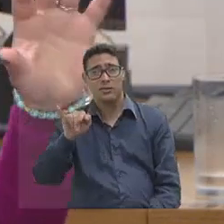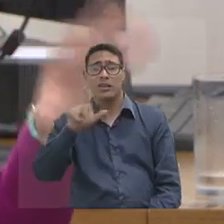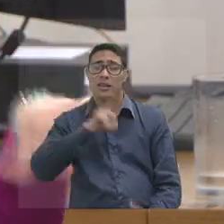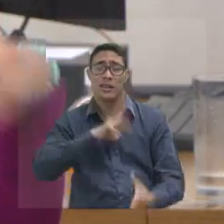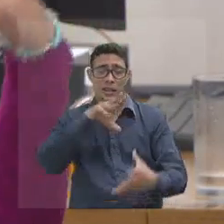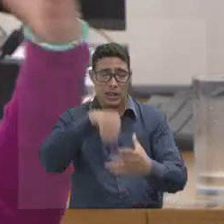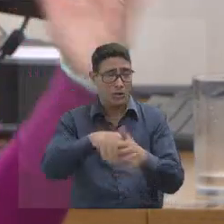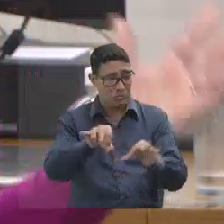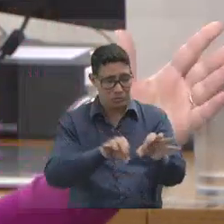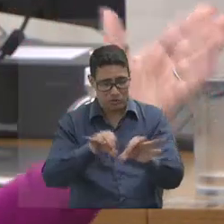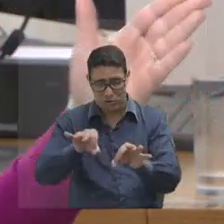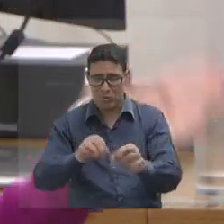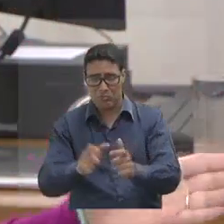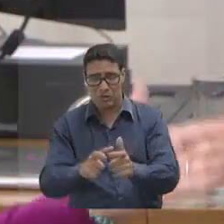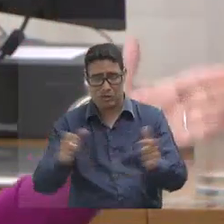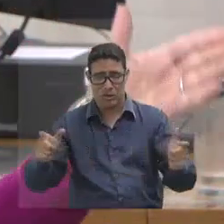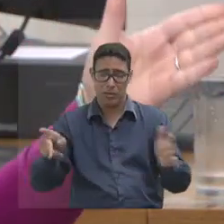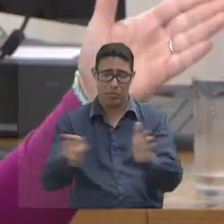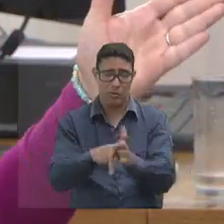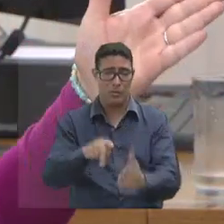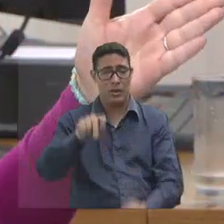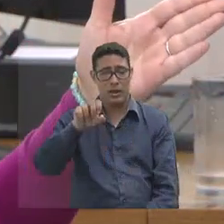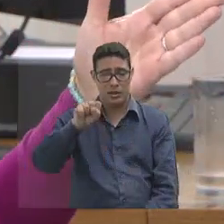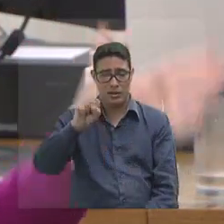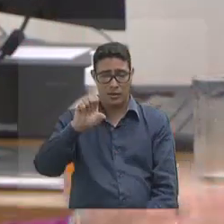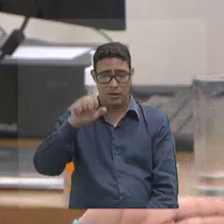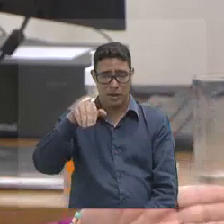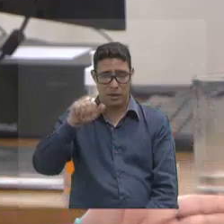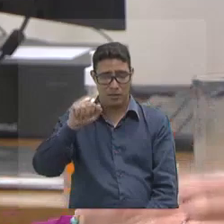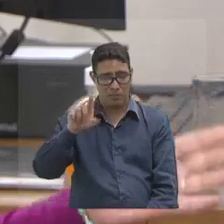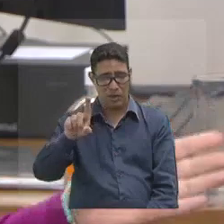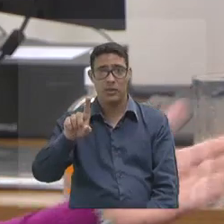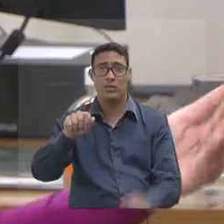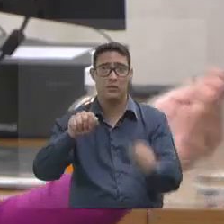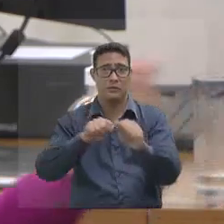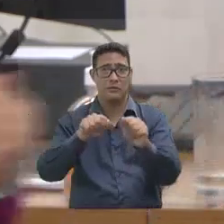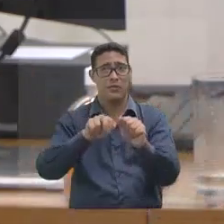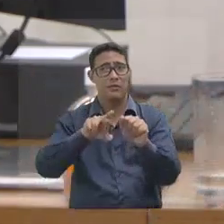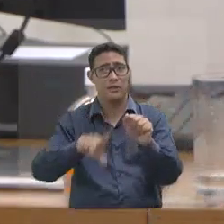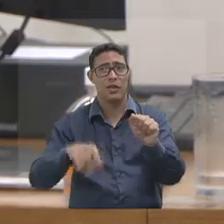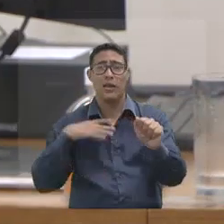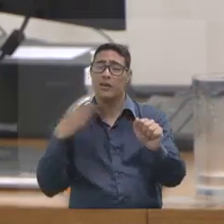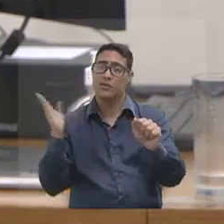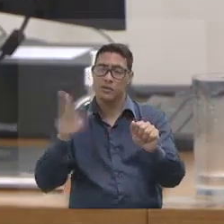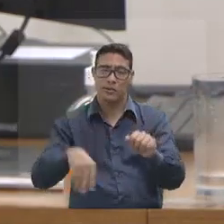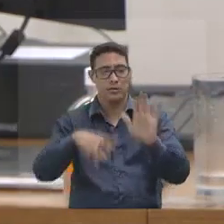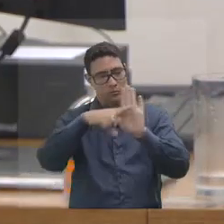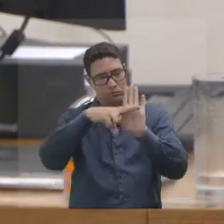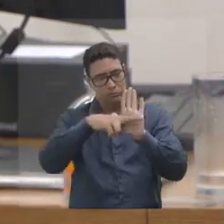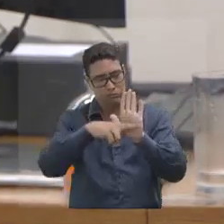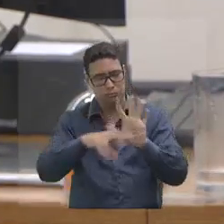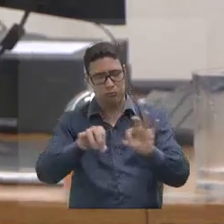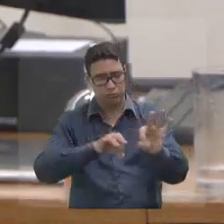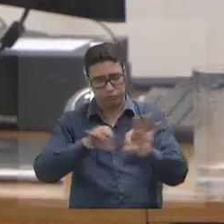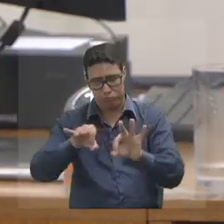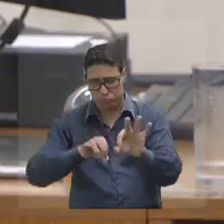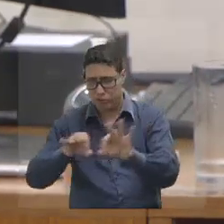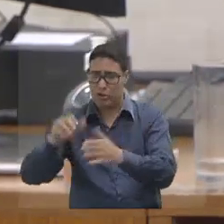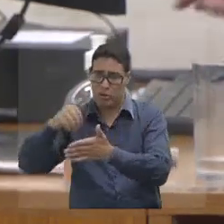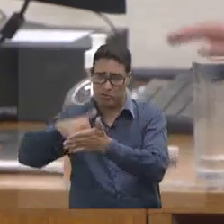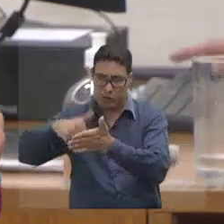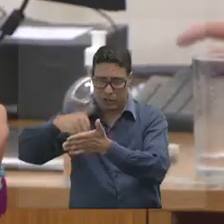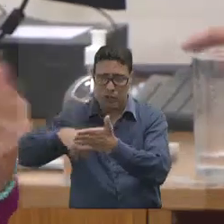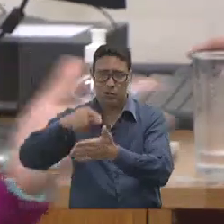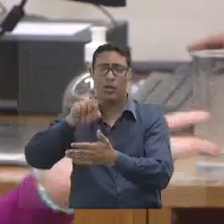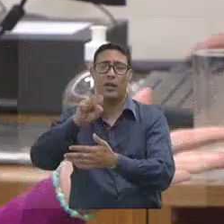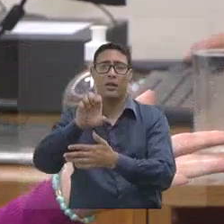maior que a própria semad fez de trazer a regularidade de uma mineração na Serra do